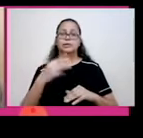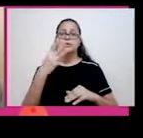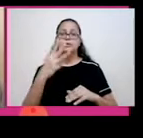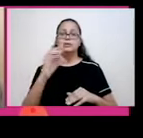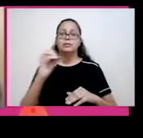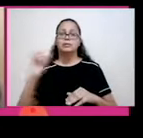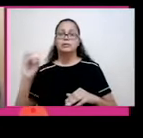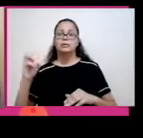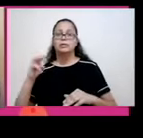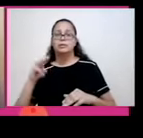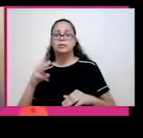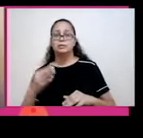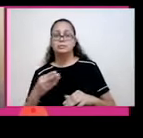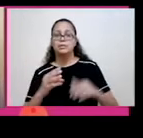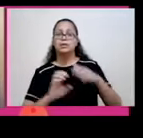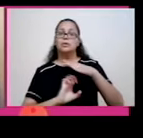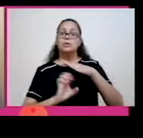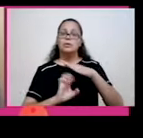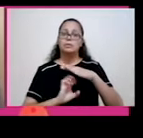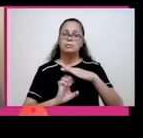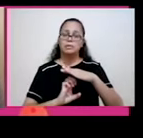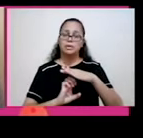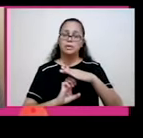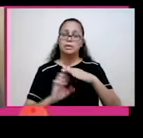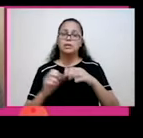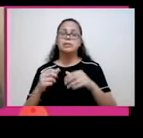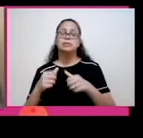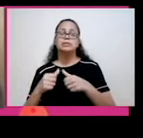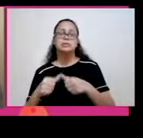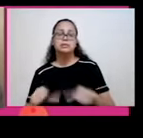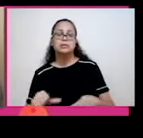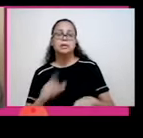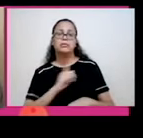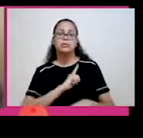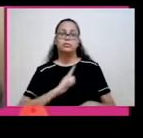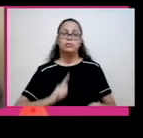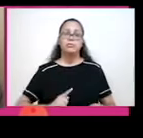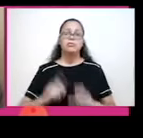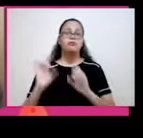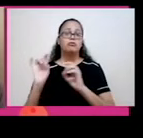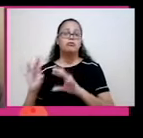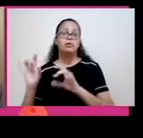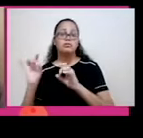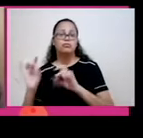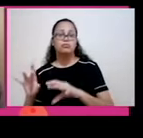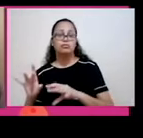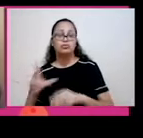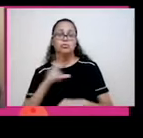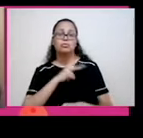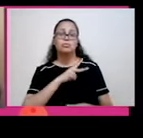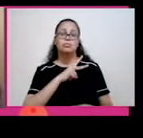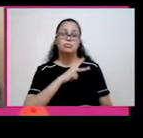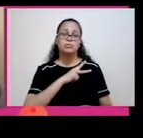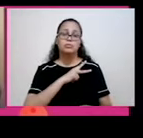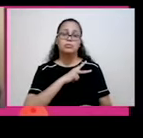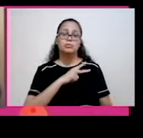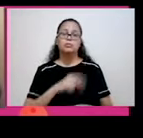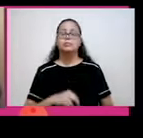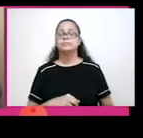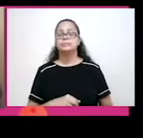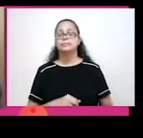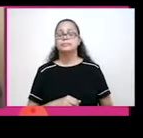empresas estatais, ou seja, empresas que pertenciam ao governo foram aí vendidas para iniciativa privada, certo? Isso também